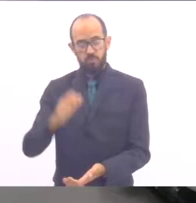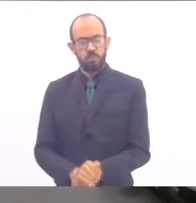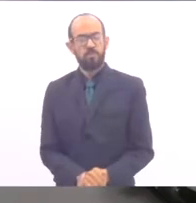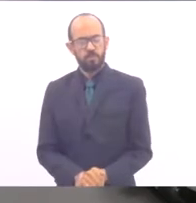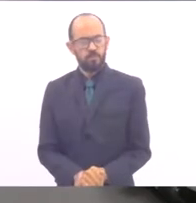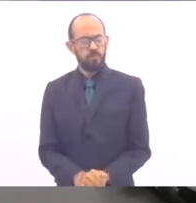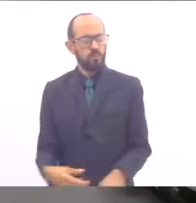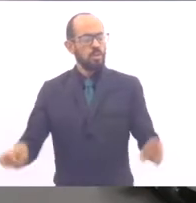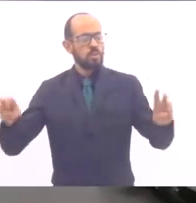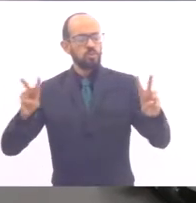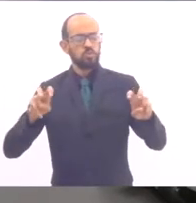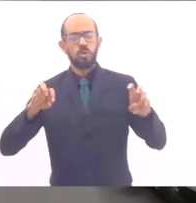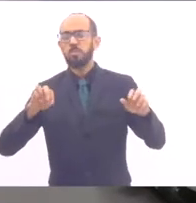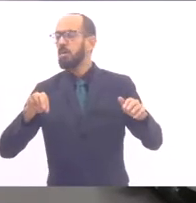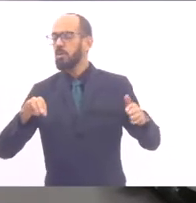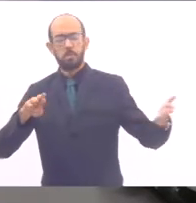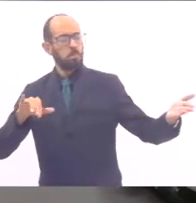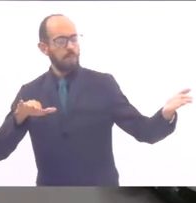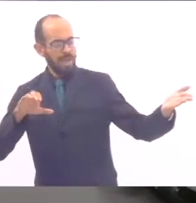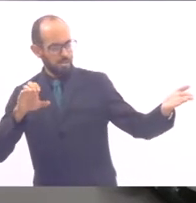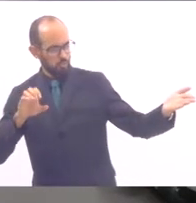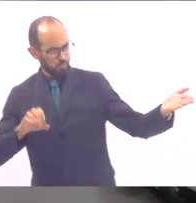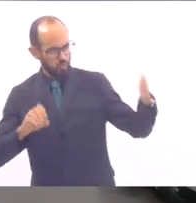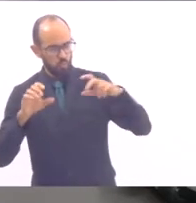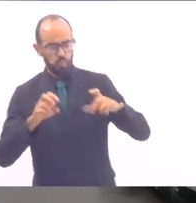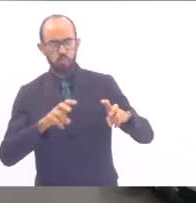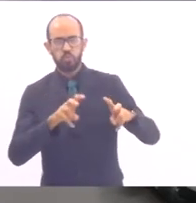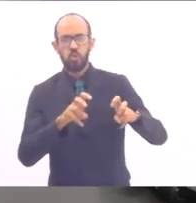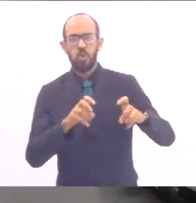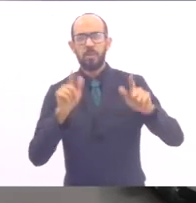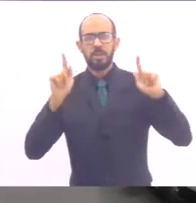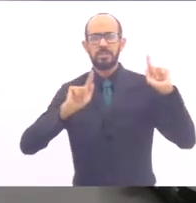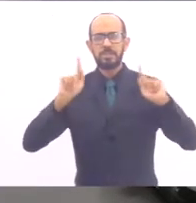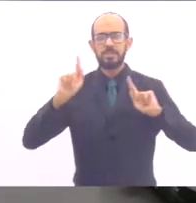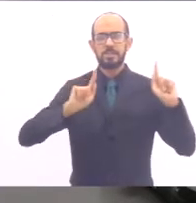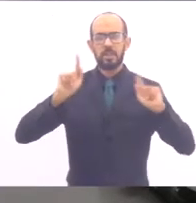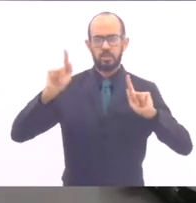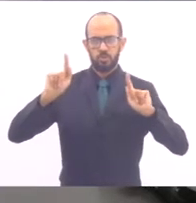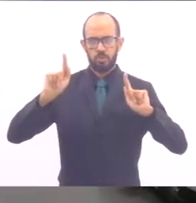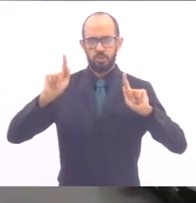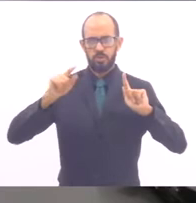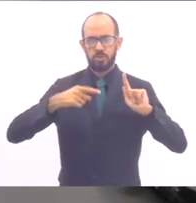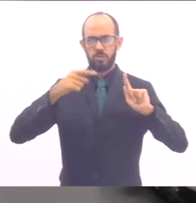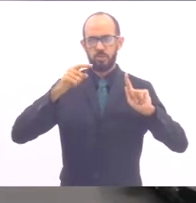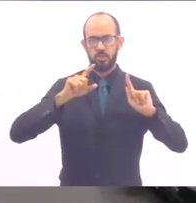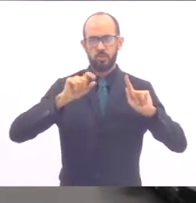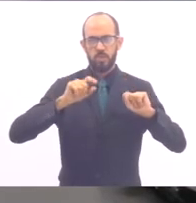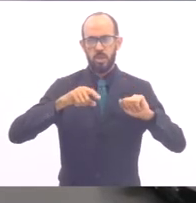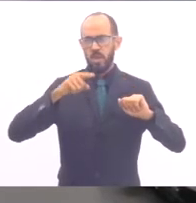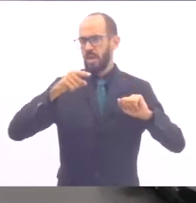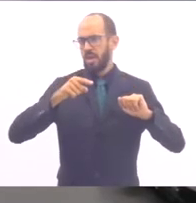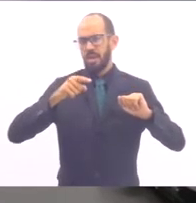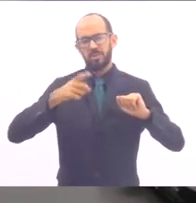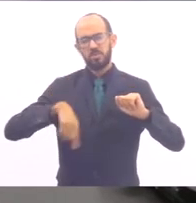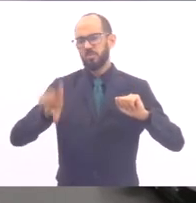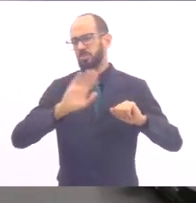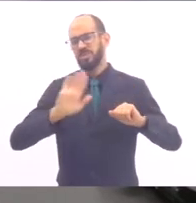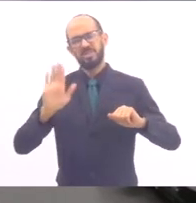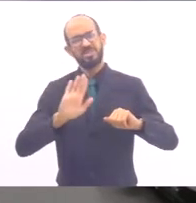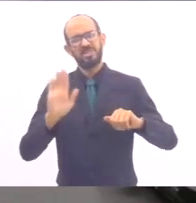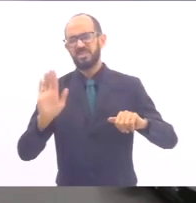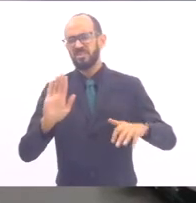Sobre o Márcio, o chamamento público das cooperativas, as cooperativas, elas são recicla. Não precisa de chamamento